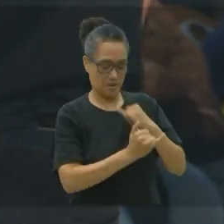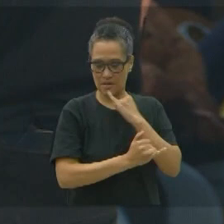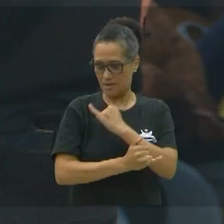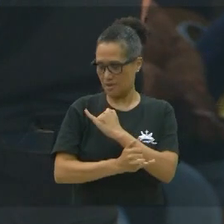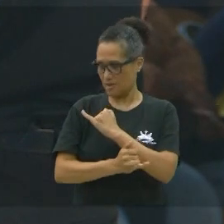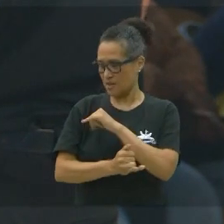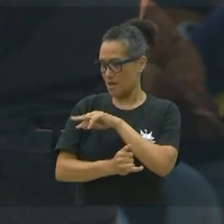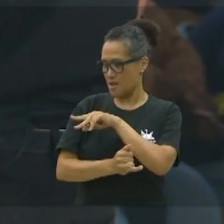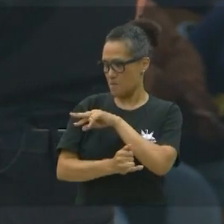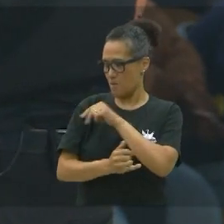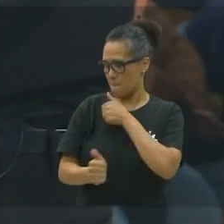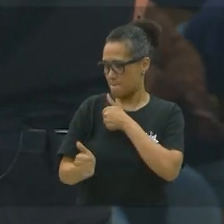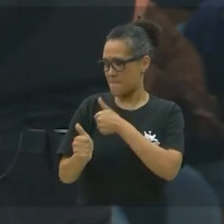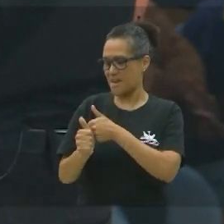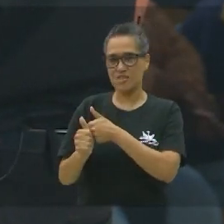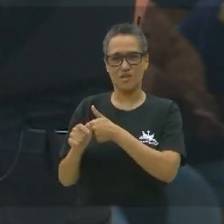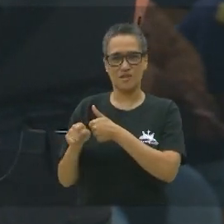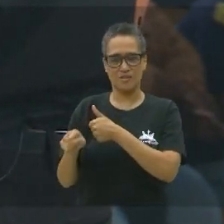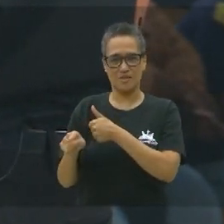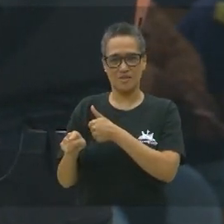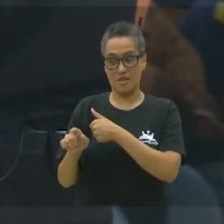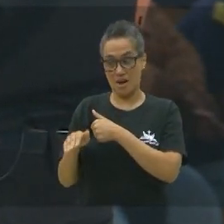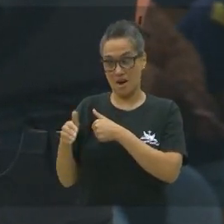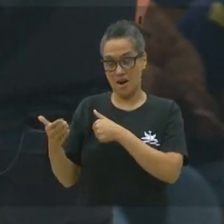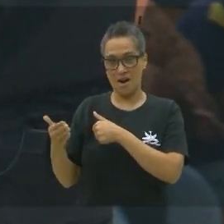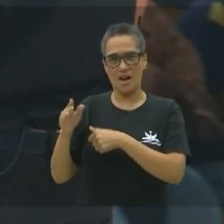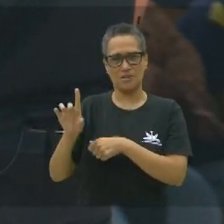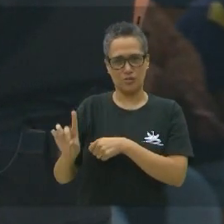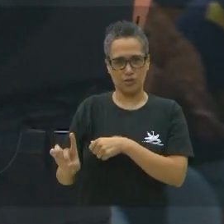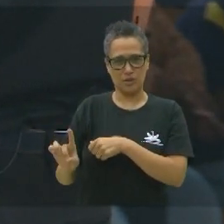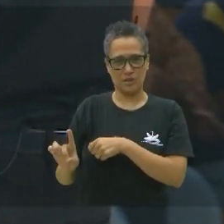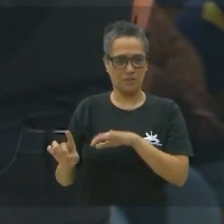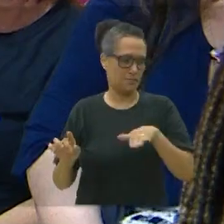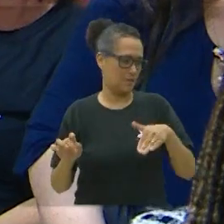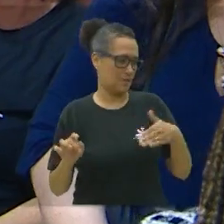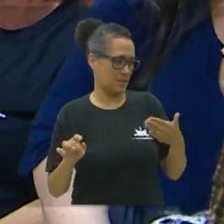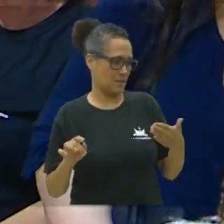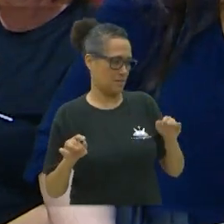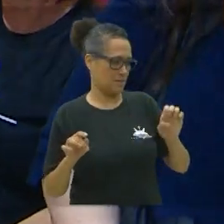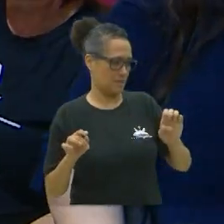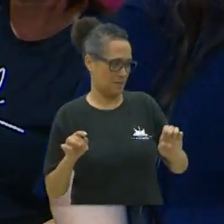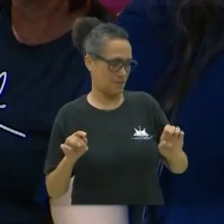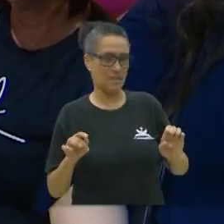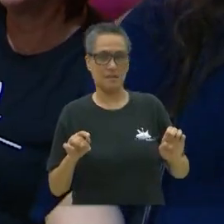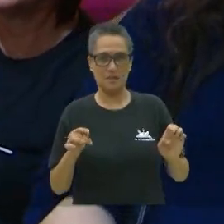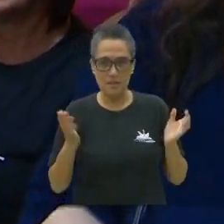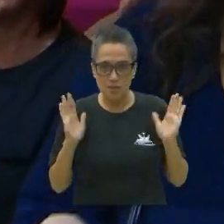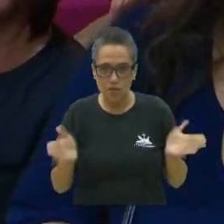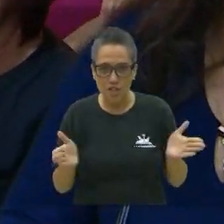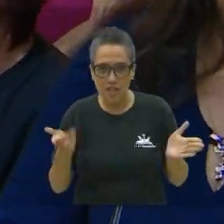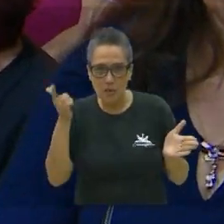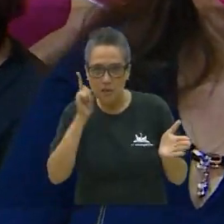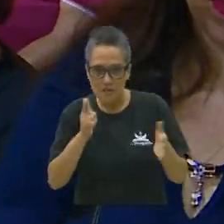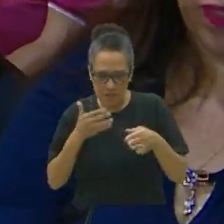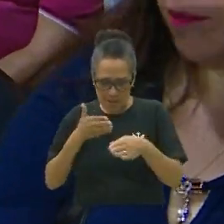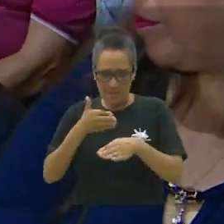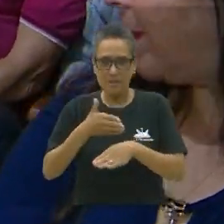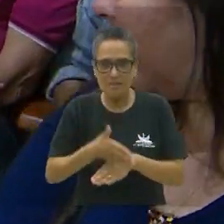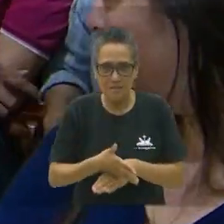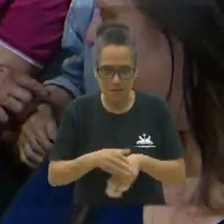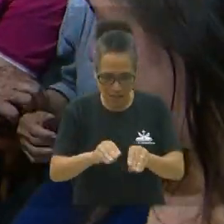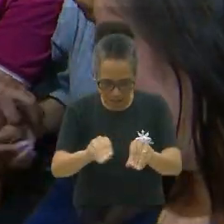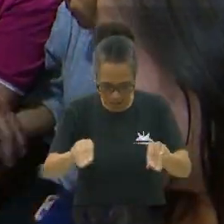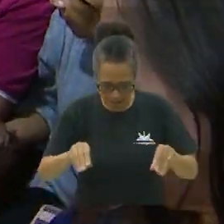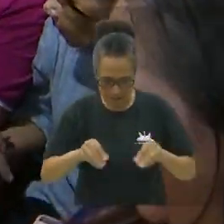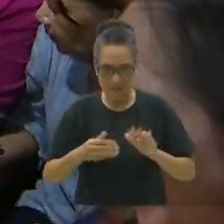você, o irmão que está aí do seu lado direito e do lado esquerdo, está preparado para entrar na terra prometida, meu querido? Pergunta